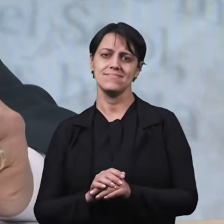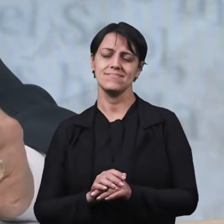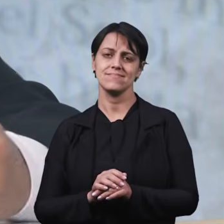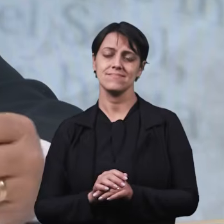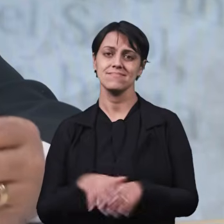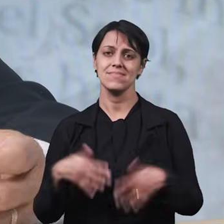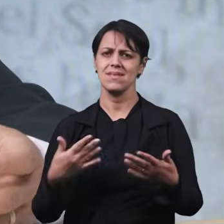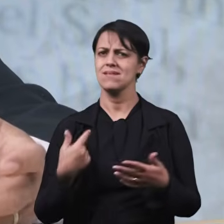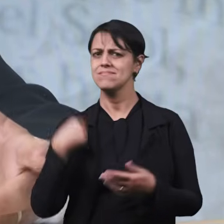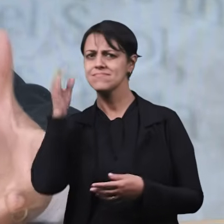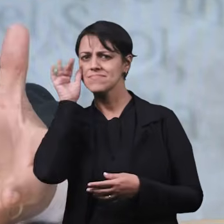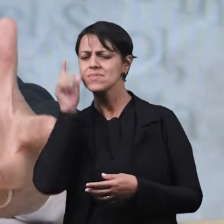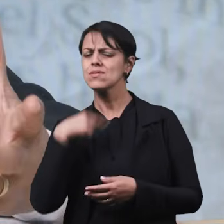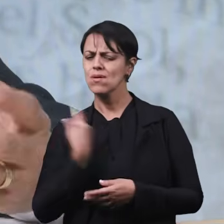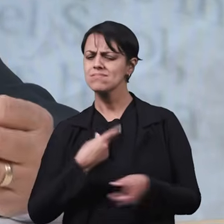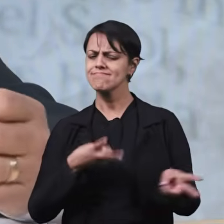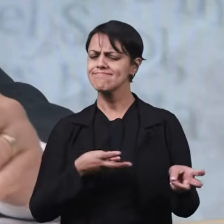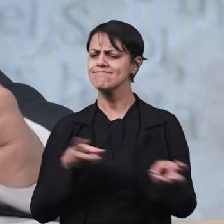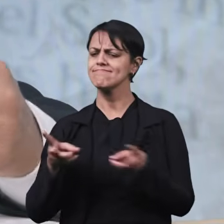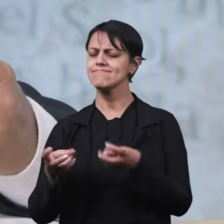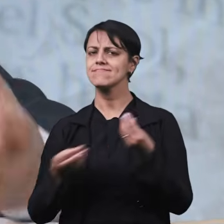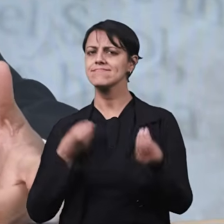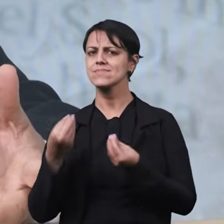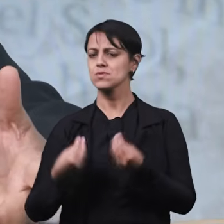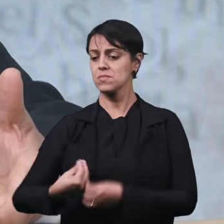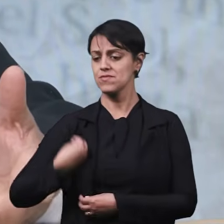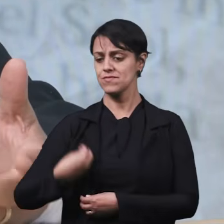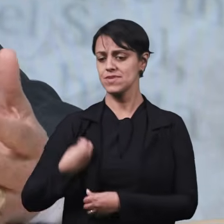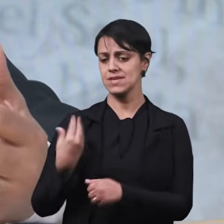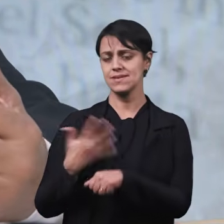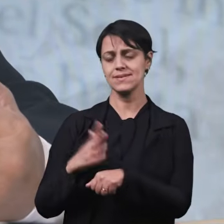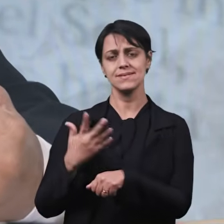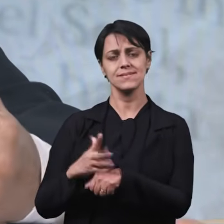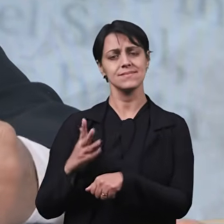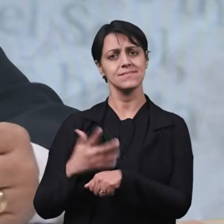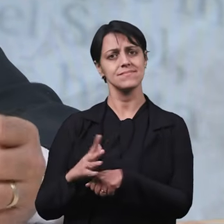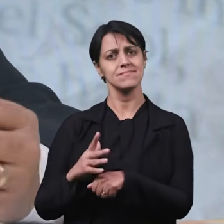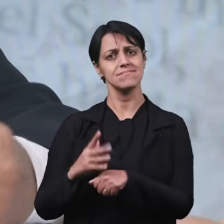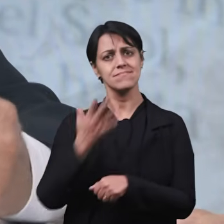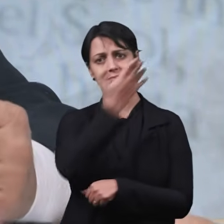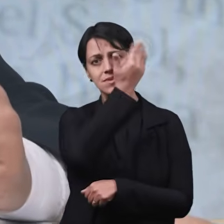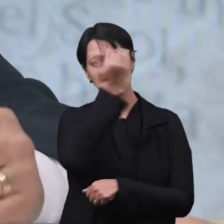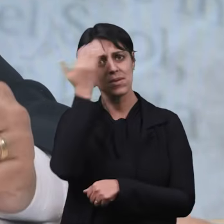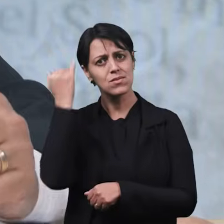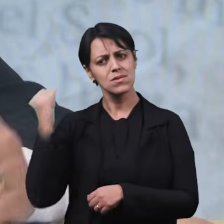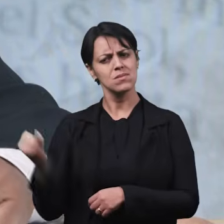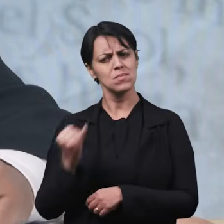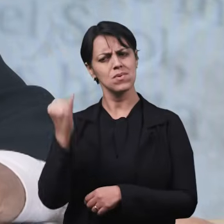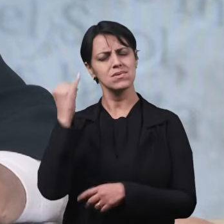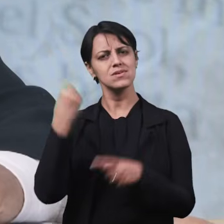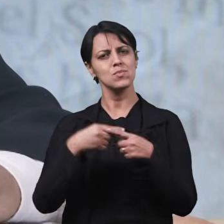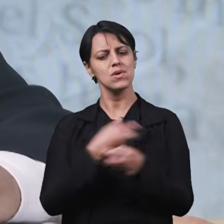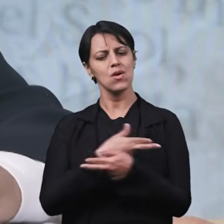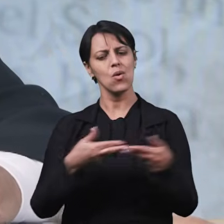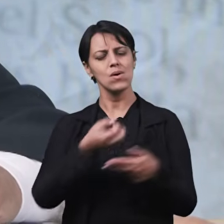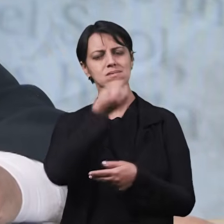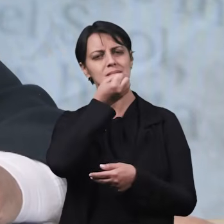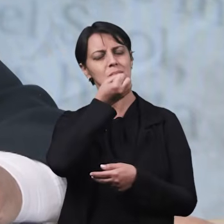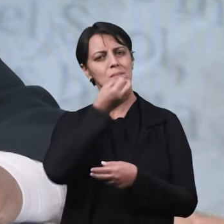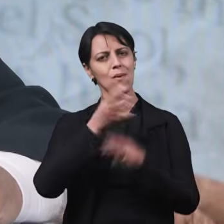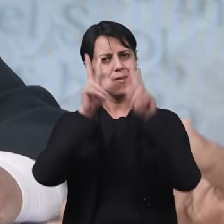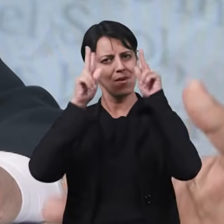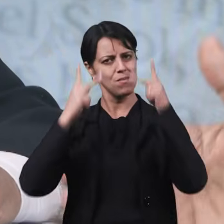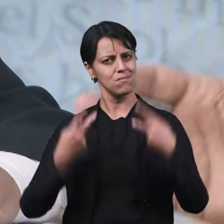podemos observar isso, como na prática a sabedoria ela traz benefícios para a vida do ser